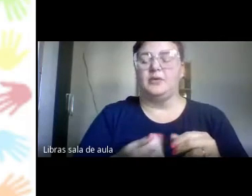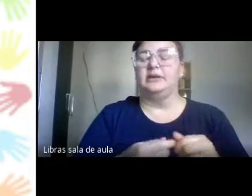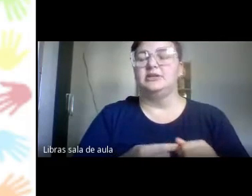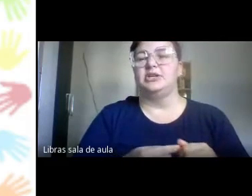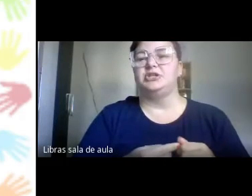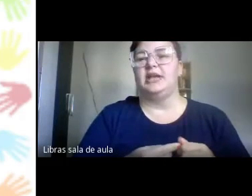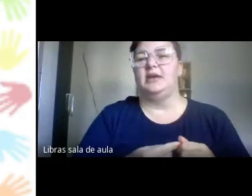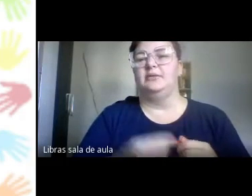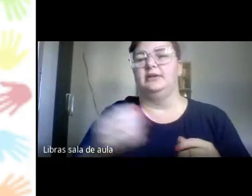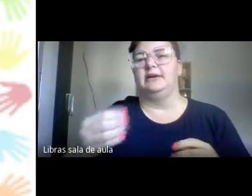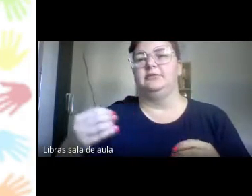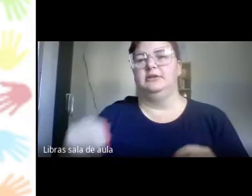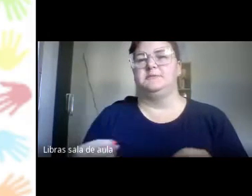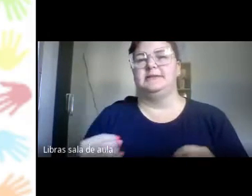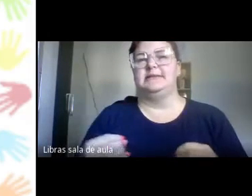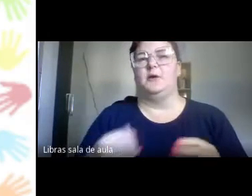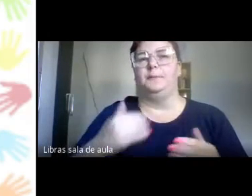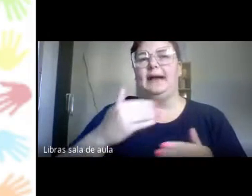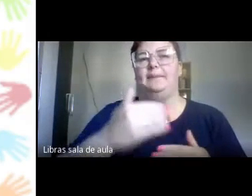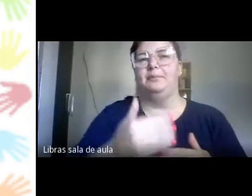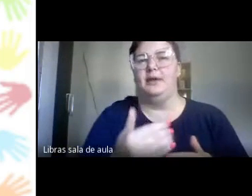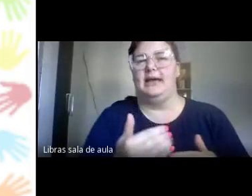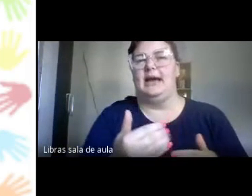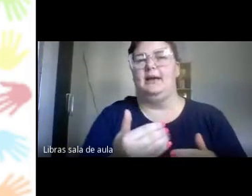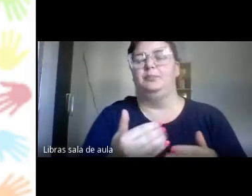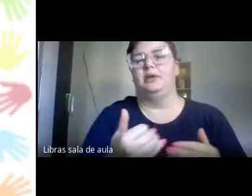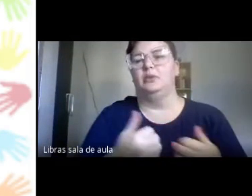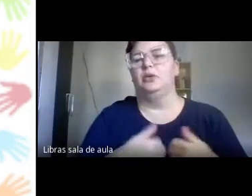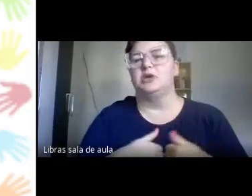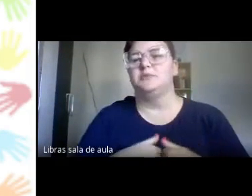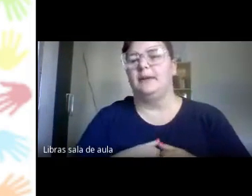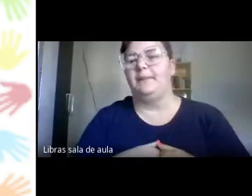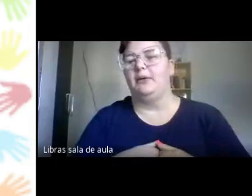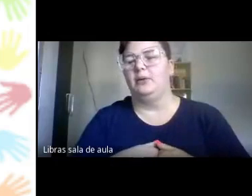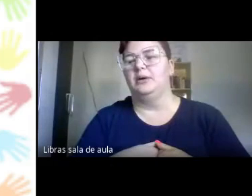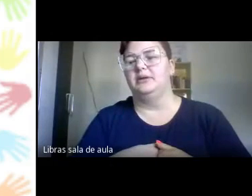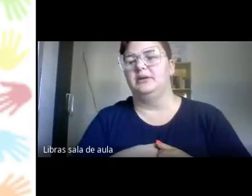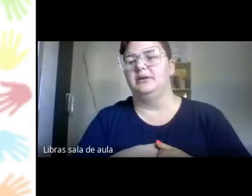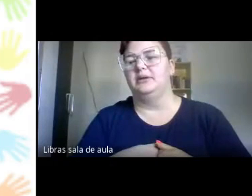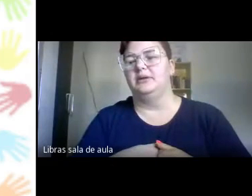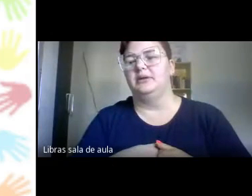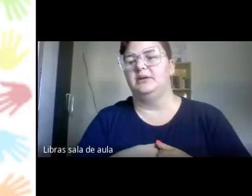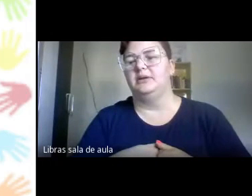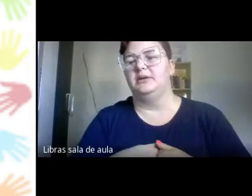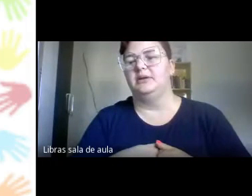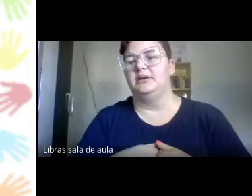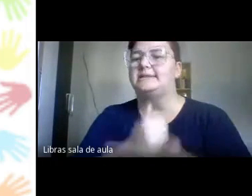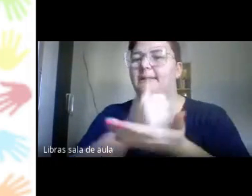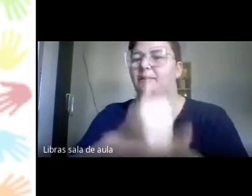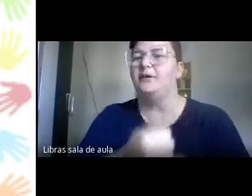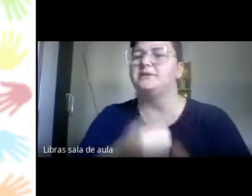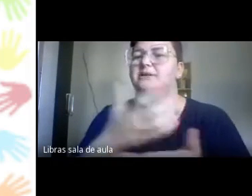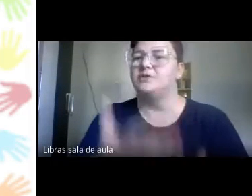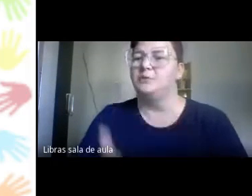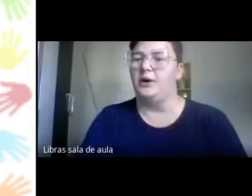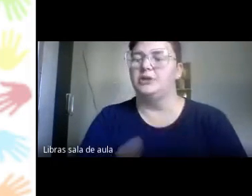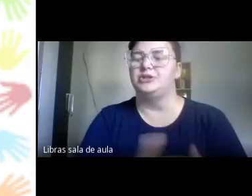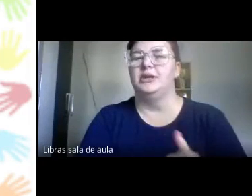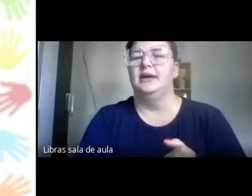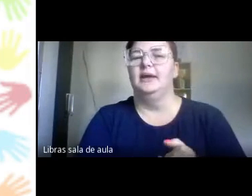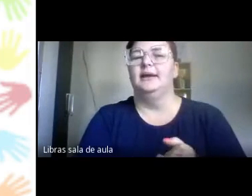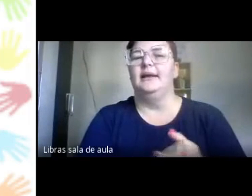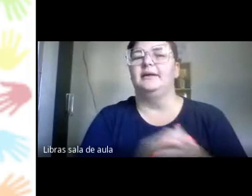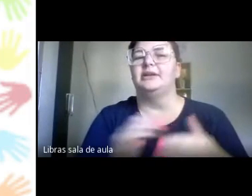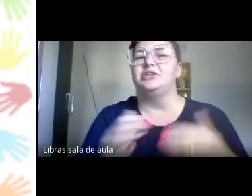aí, quando a gente tem um educador especial para apoiar, porque o nosso papel enquanto educador especial também é dar esse apoio, esse